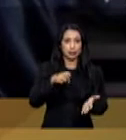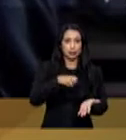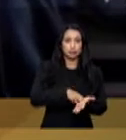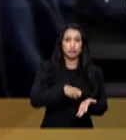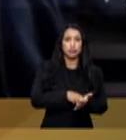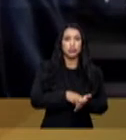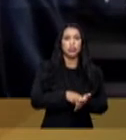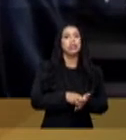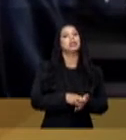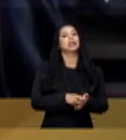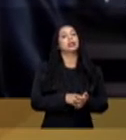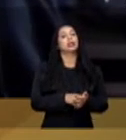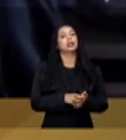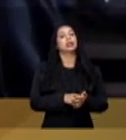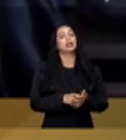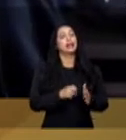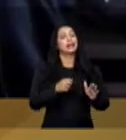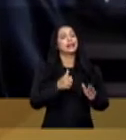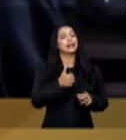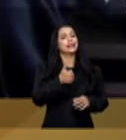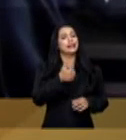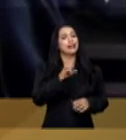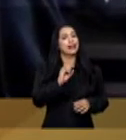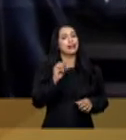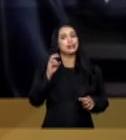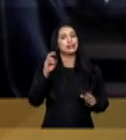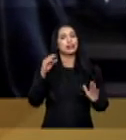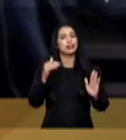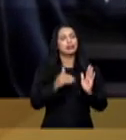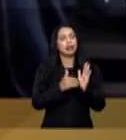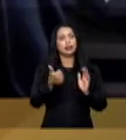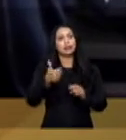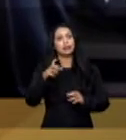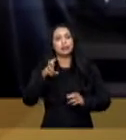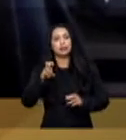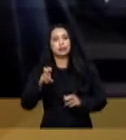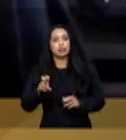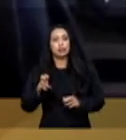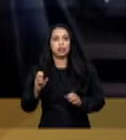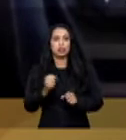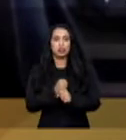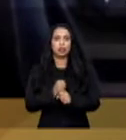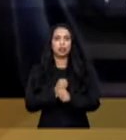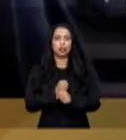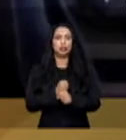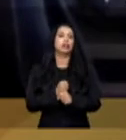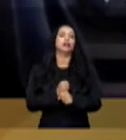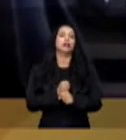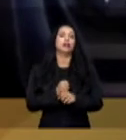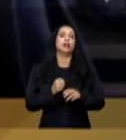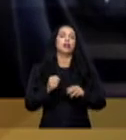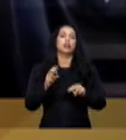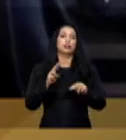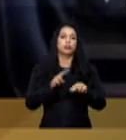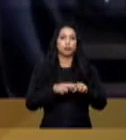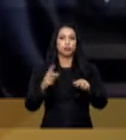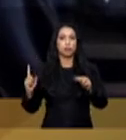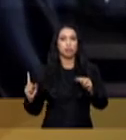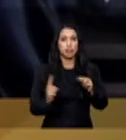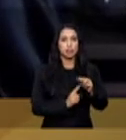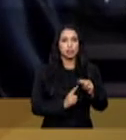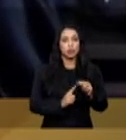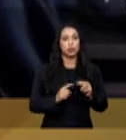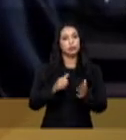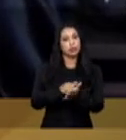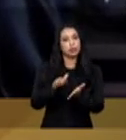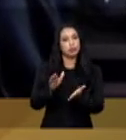a 15 anos de reclusão, além da multa. Plenário tendo julga a constitucionalidade da pena prevista no Código